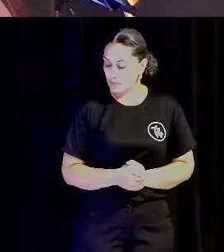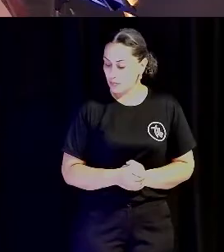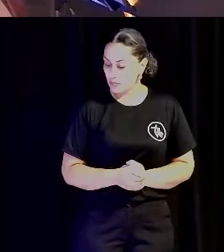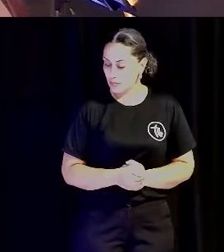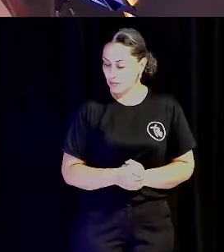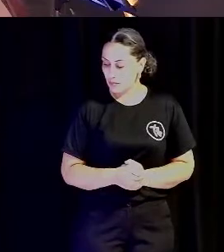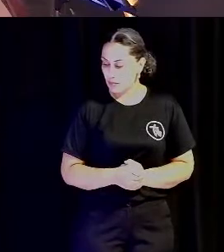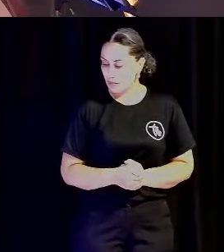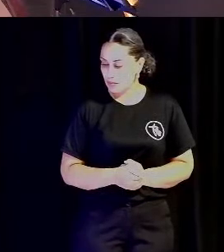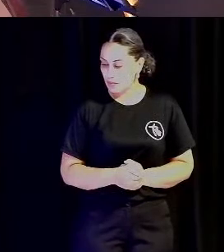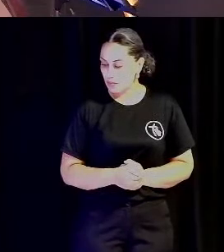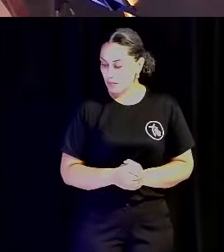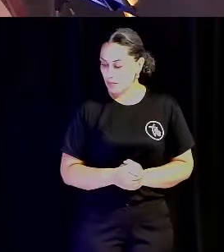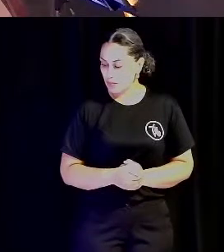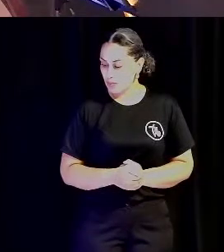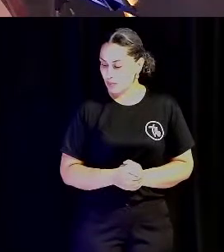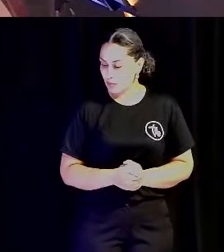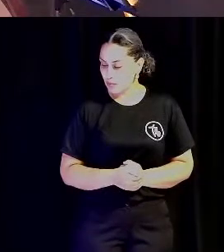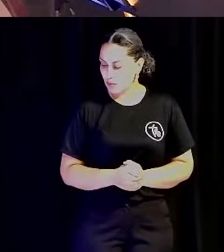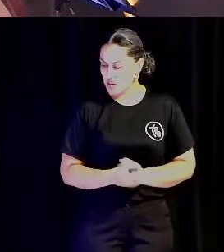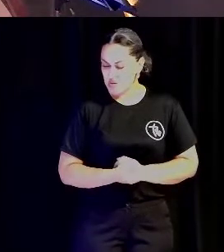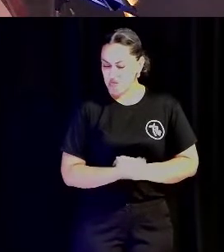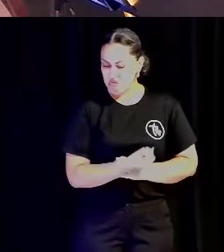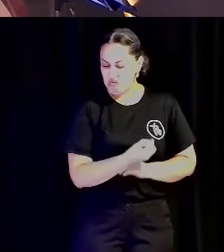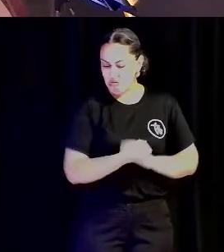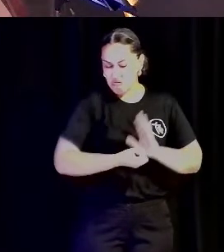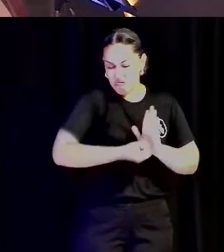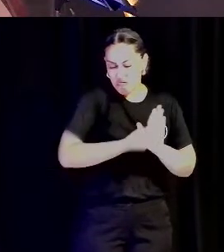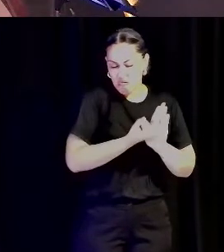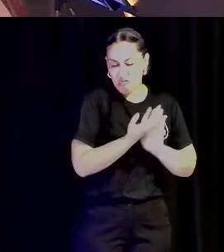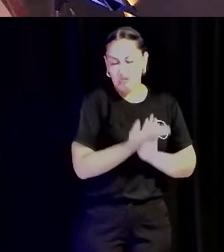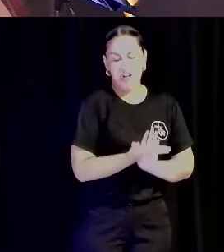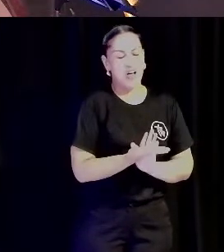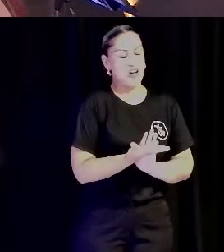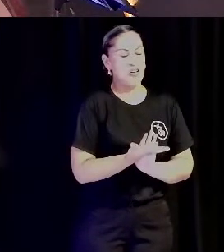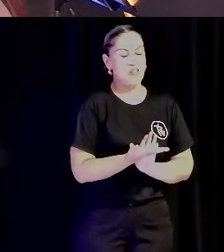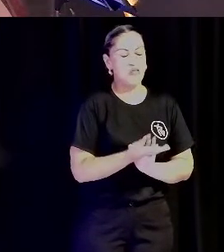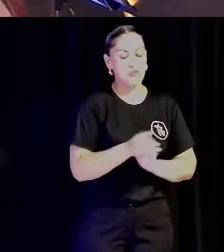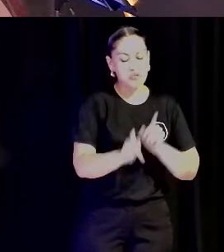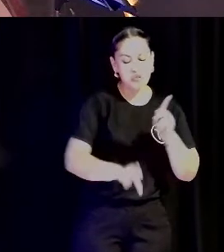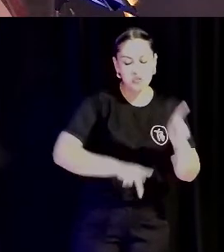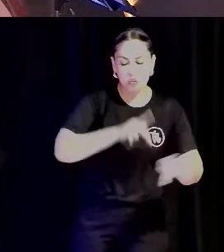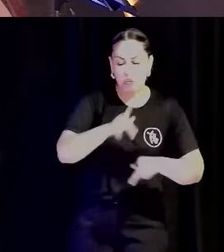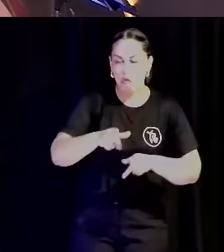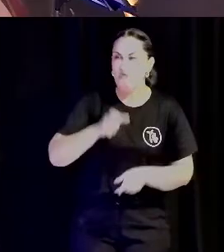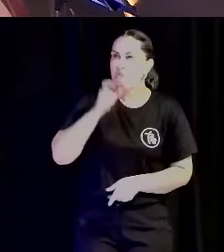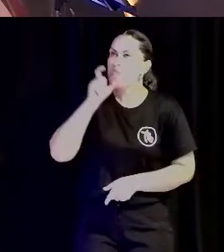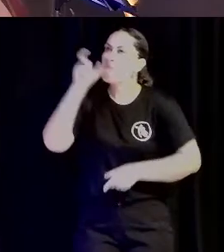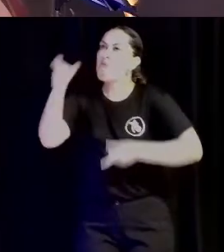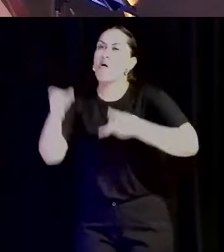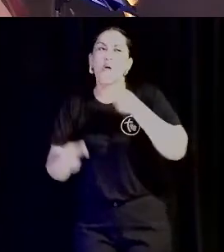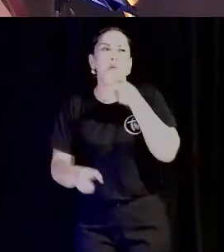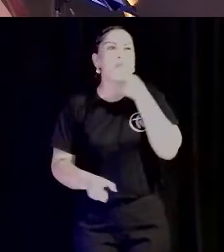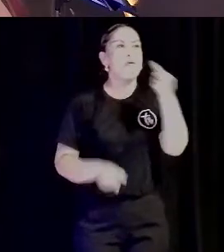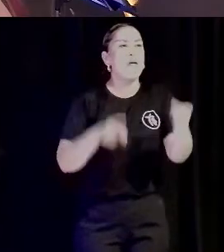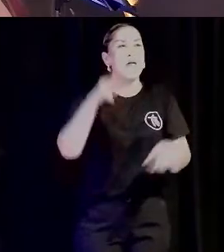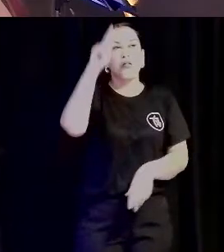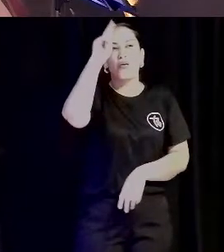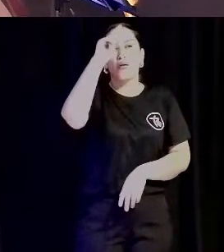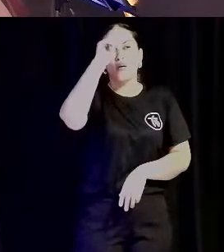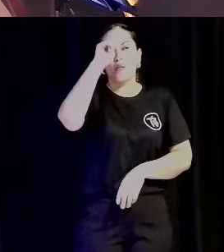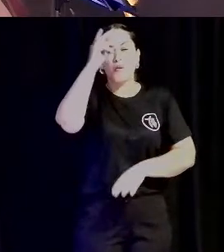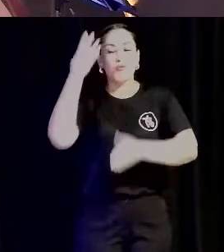Quantas vezes, não poucas, usavam suas bocas para murmurar, lembrando das cebolas do Egito,